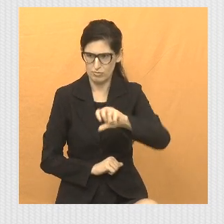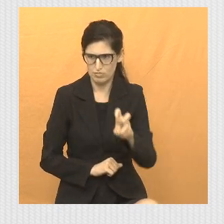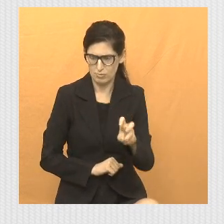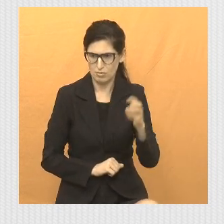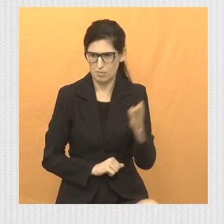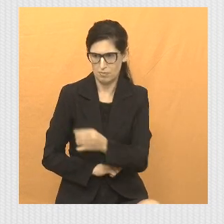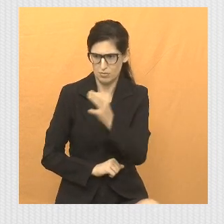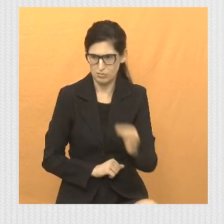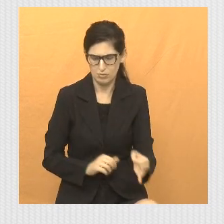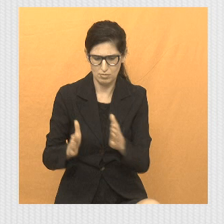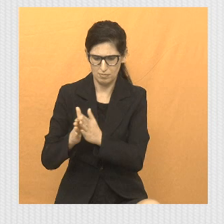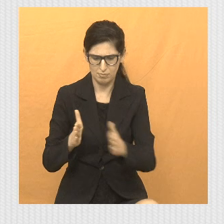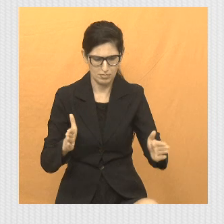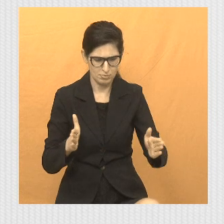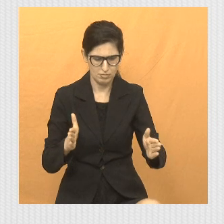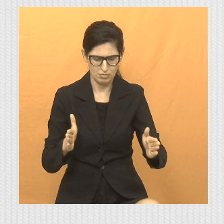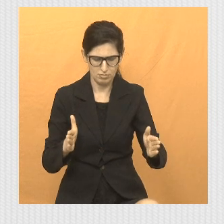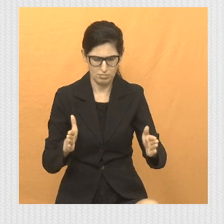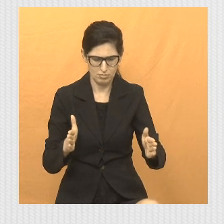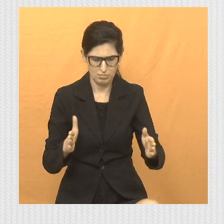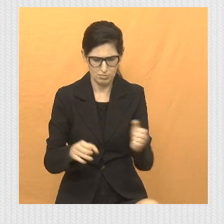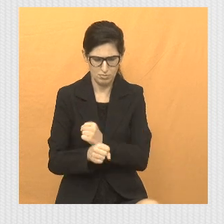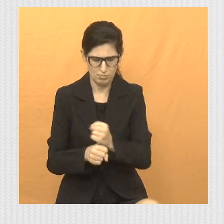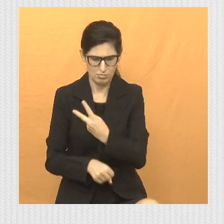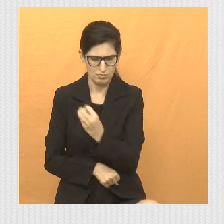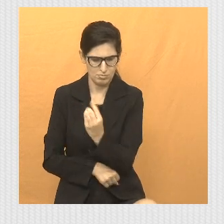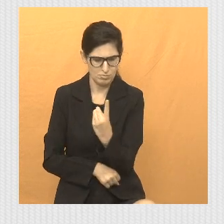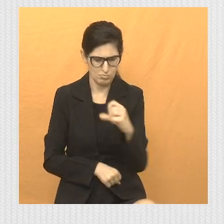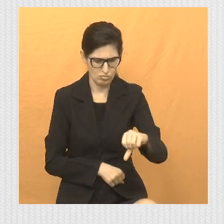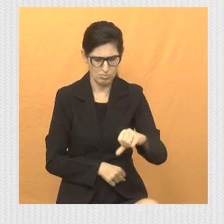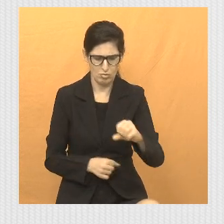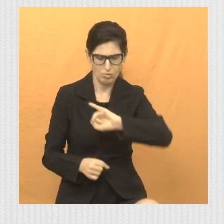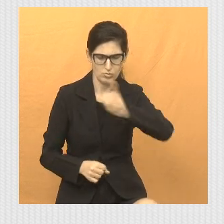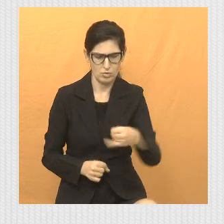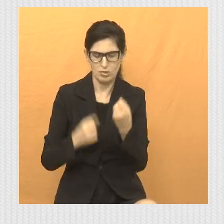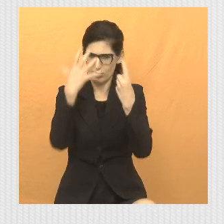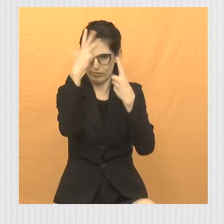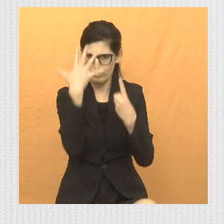22,95% no primeiro quadrimestre de 2019.